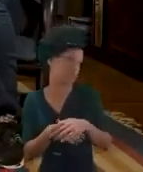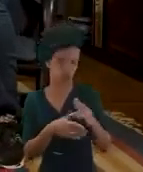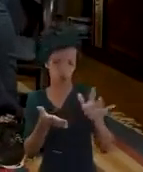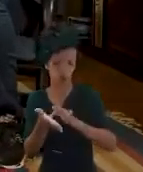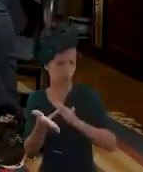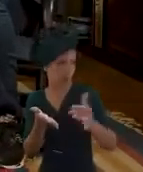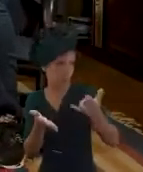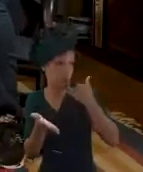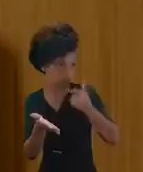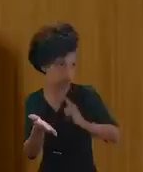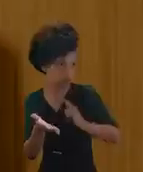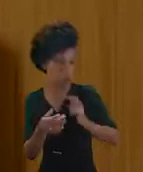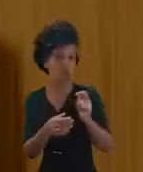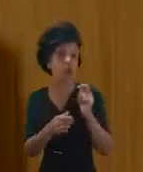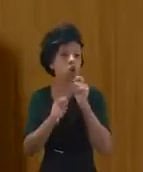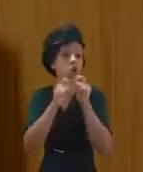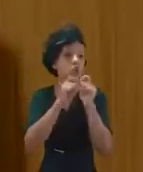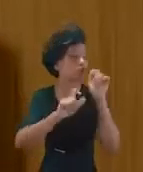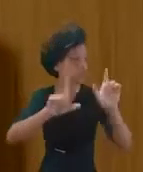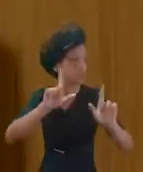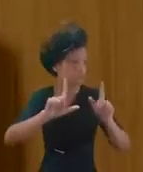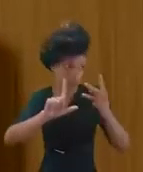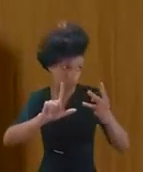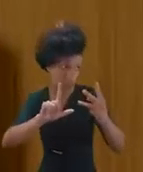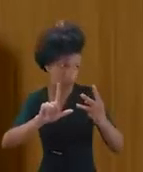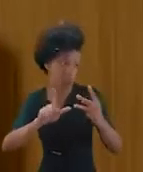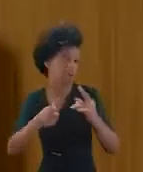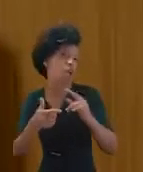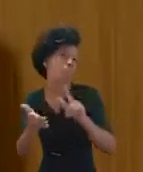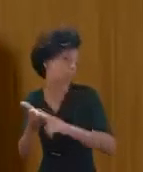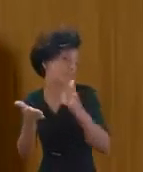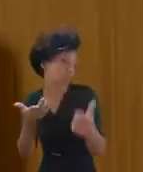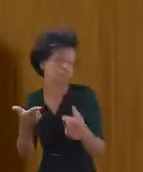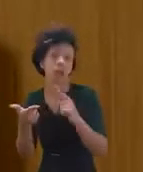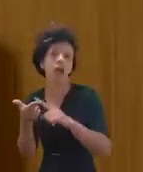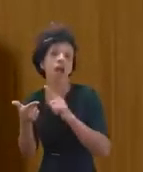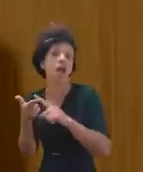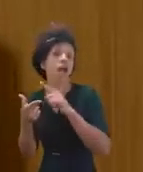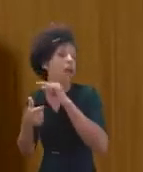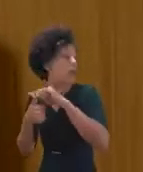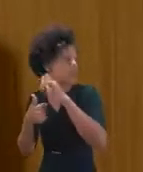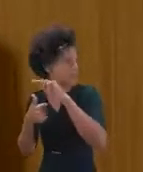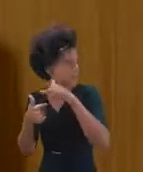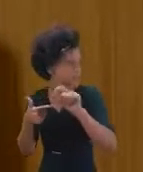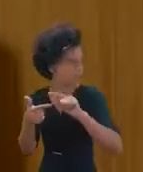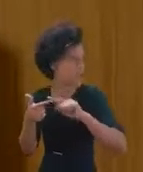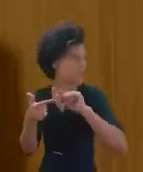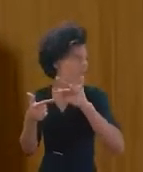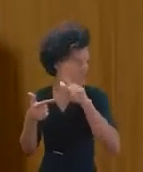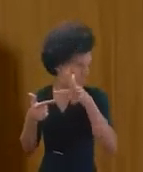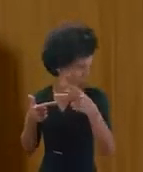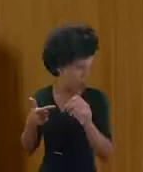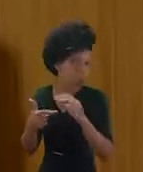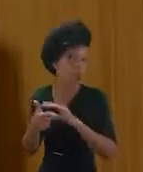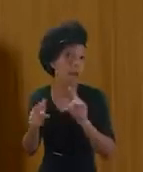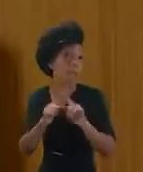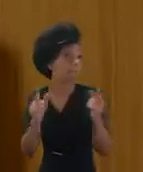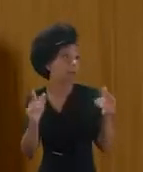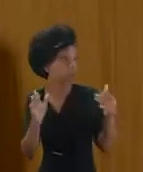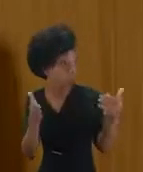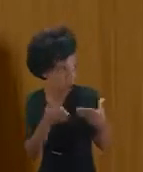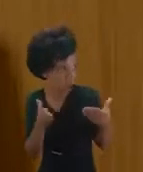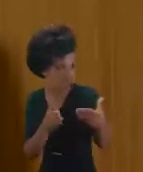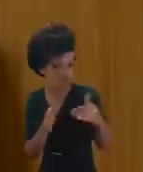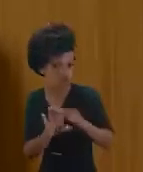que naquele celular na mão tem uma série de jornais três usadão folhas sei lá entendeu hoje todo mundo tem um blog tem um